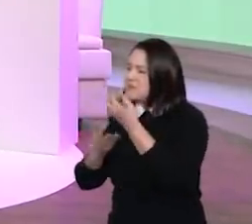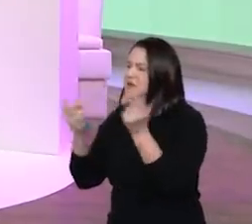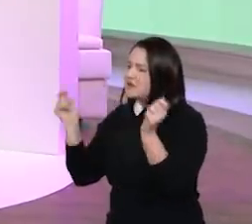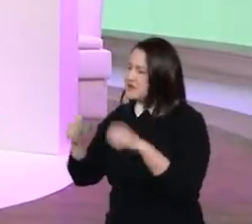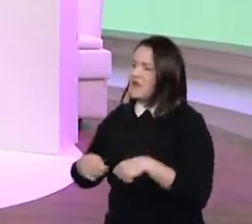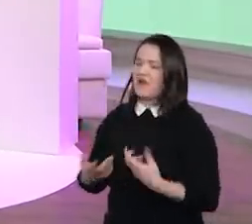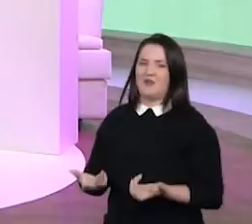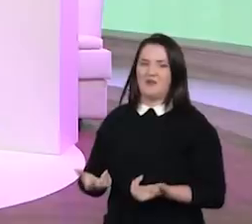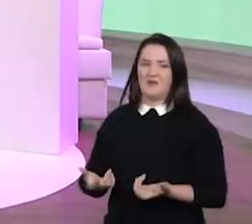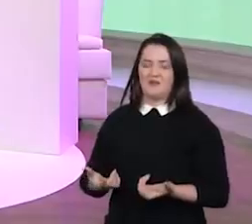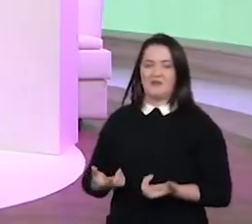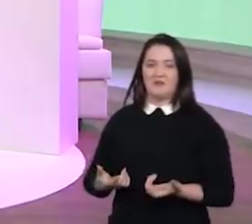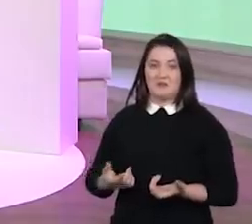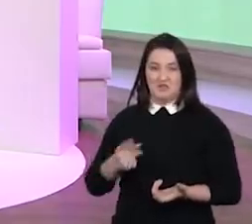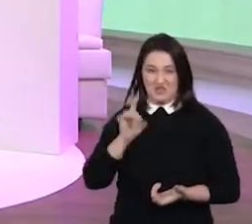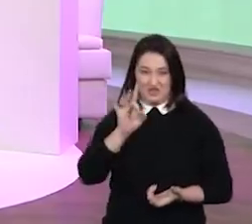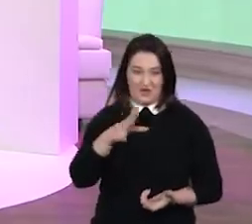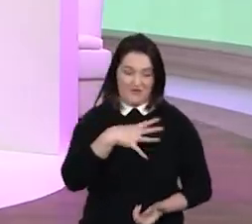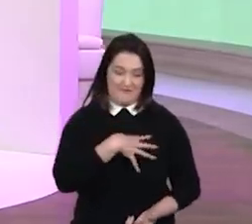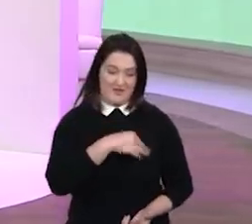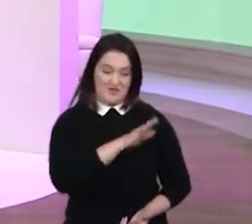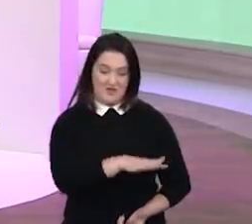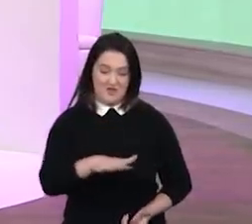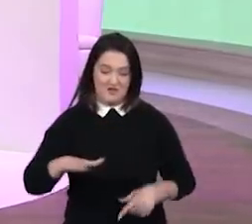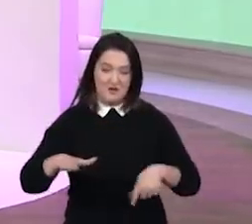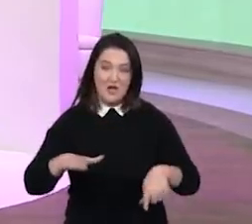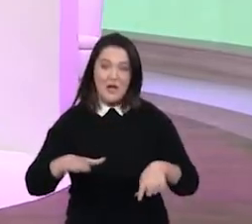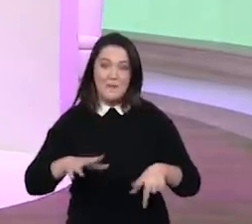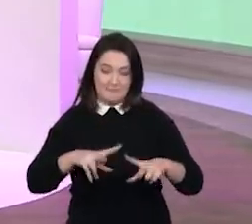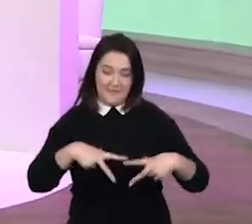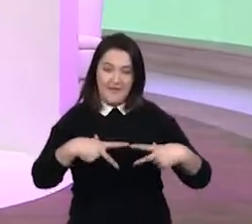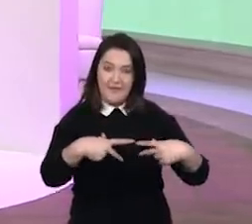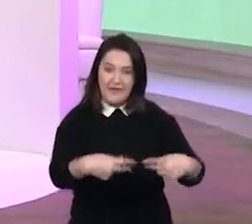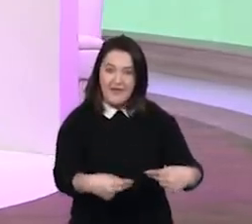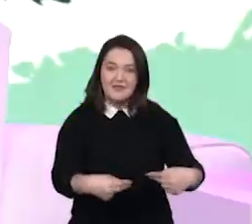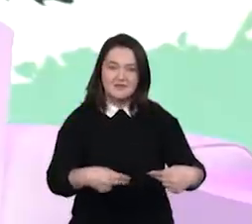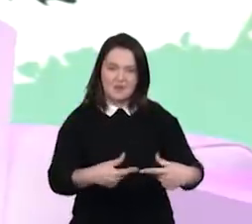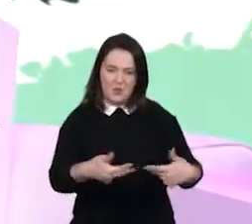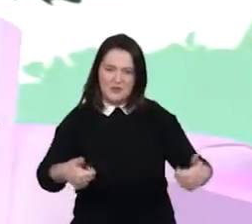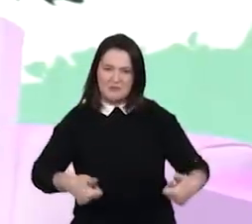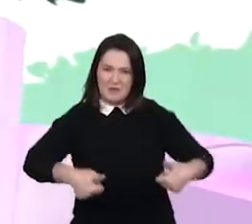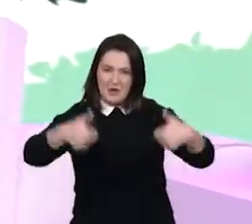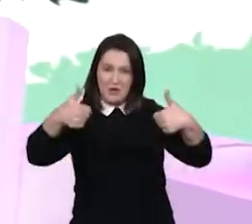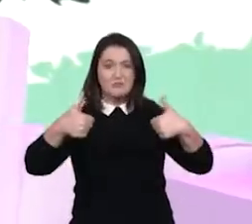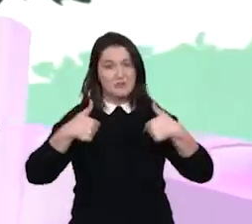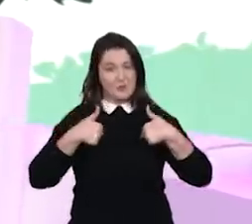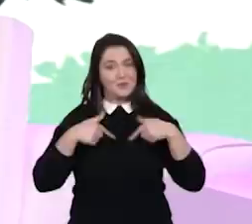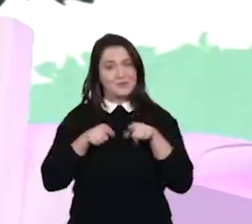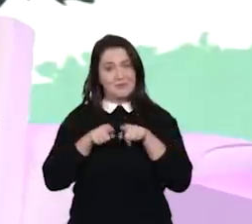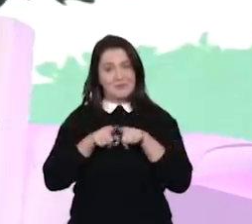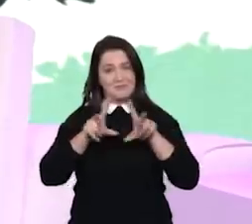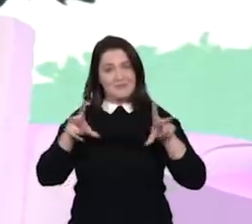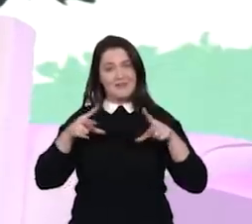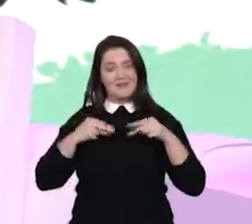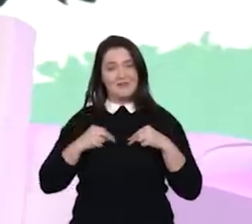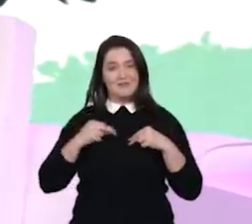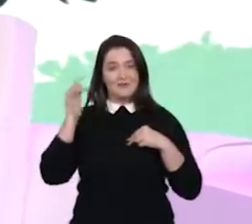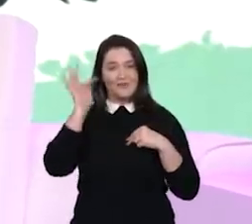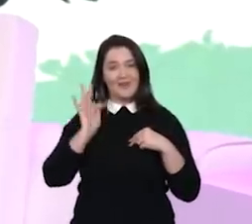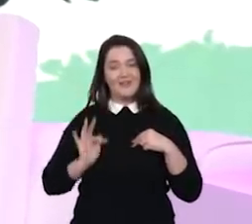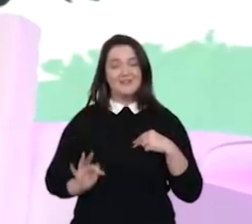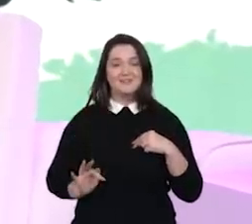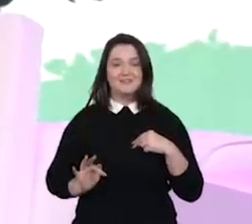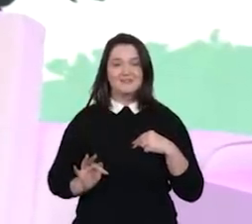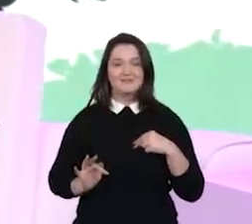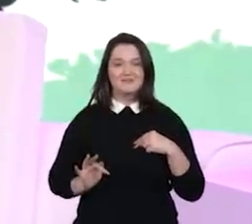pais que vivam bem para que eles possam ter um bom desenvolvimento. Você também merece ser feliz.